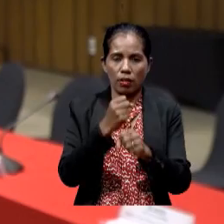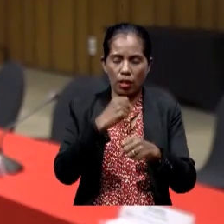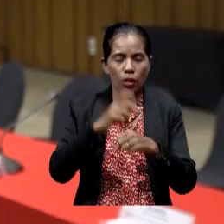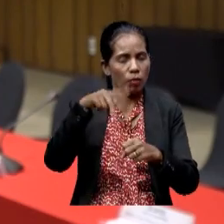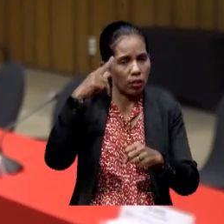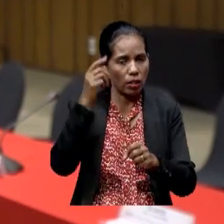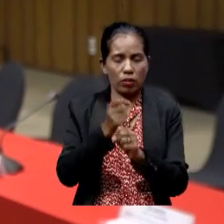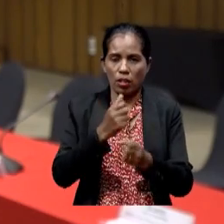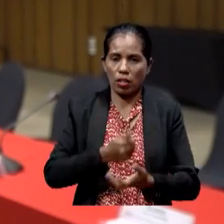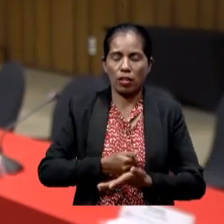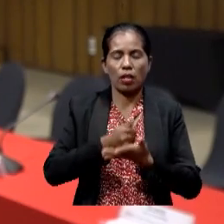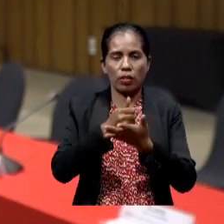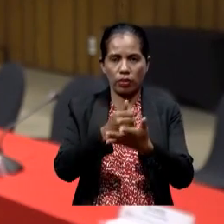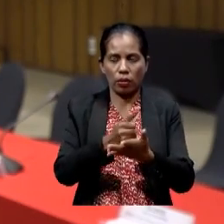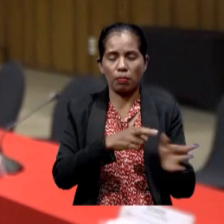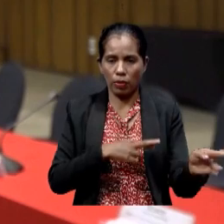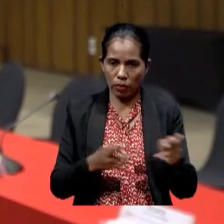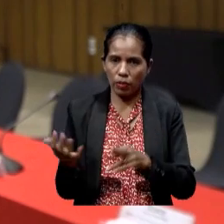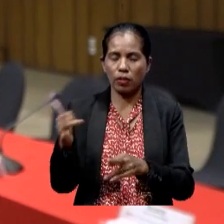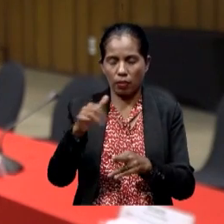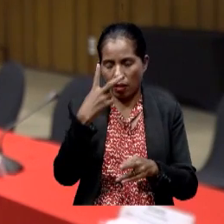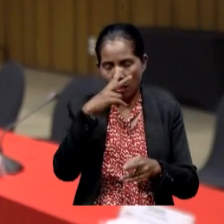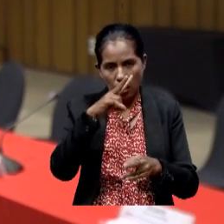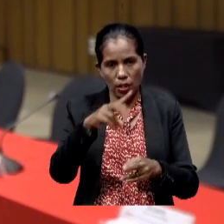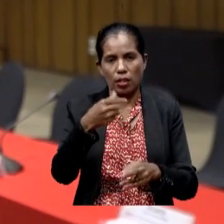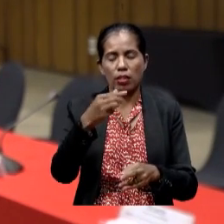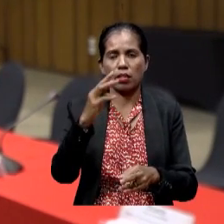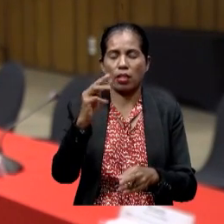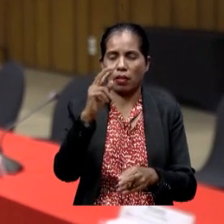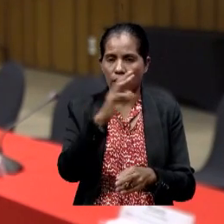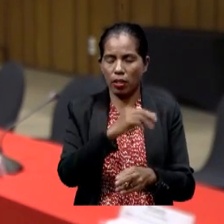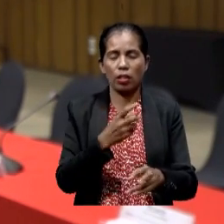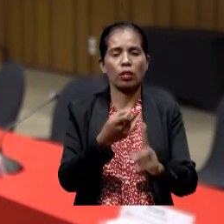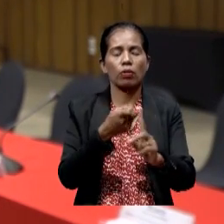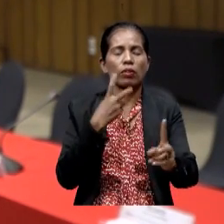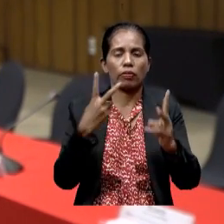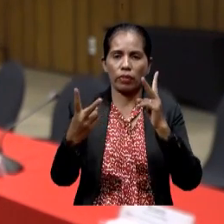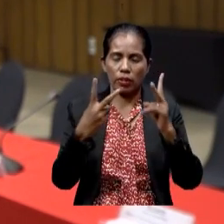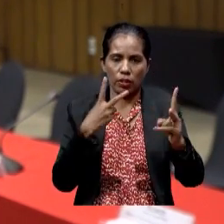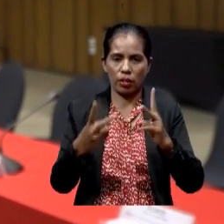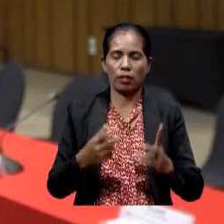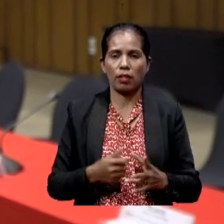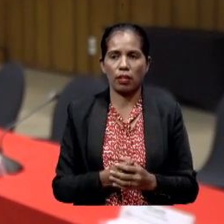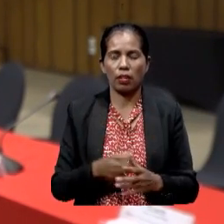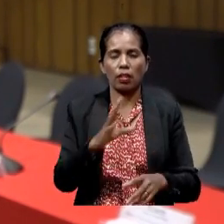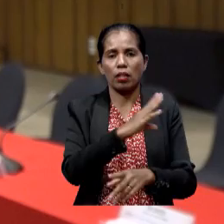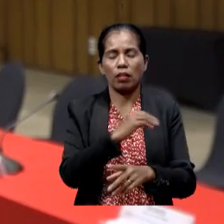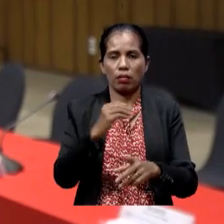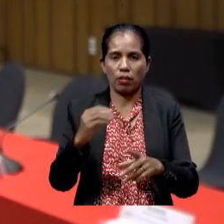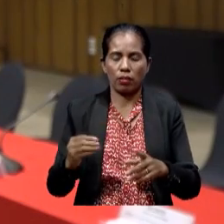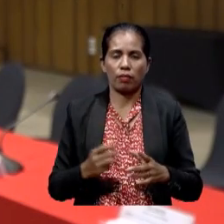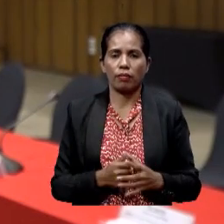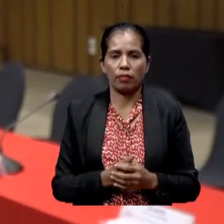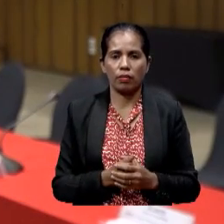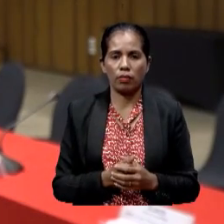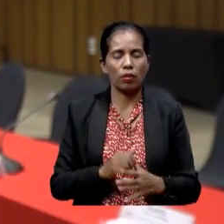apoio. Então, pronto, eu não vou ser mais, se a Rê Rassi Gemen, ou se visita, ser a delegação toma, ou ser a líder da delegação,